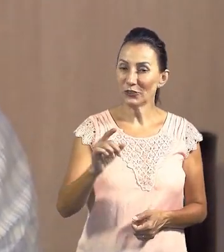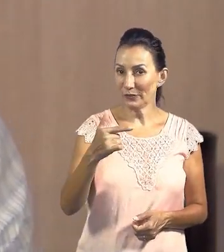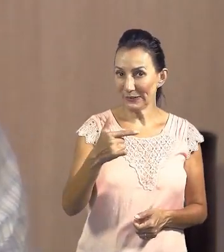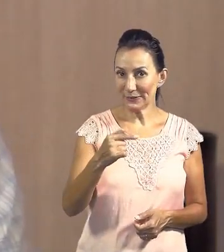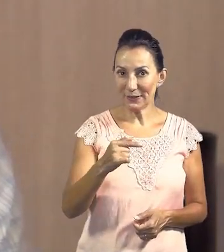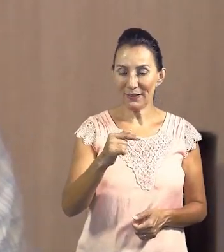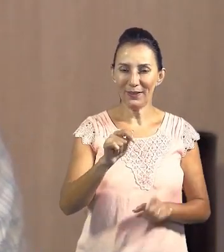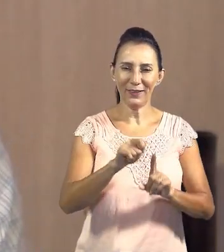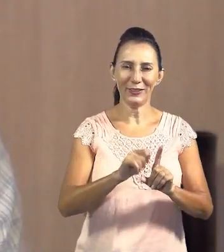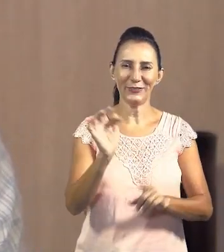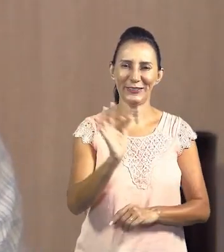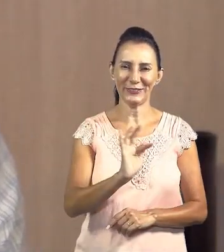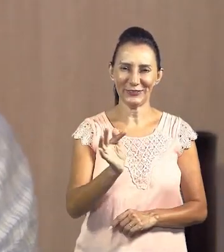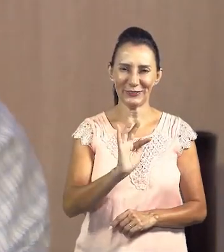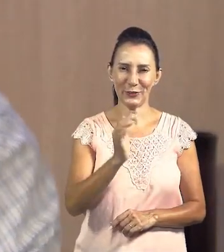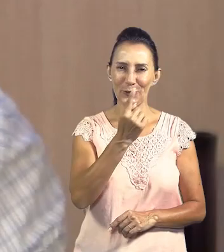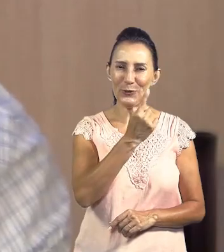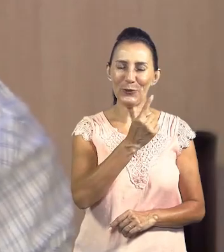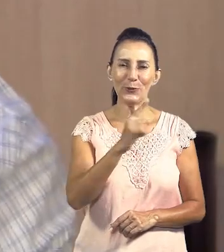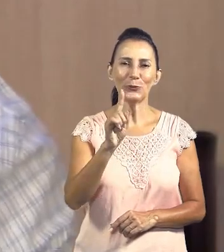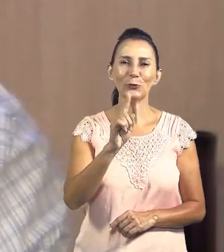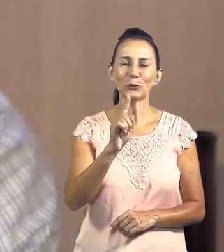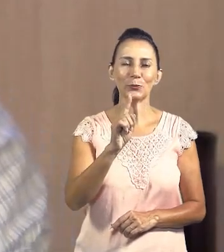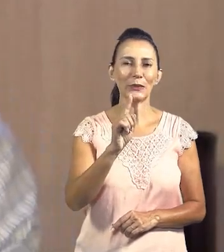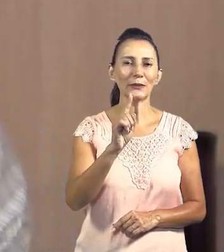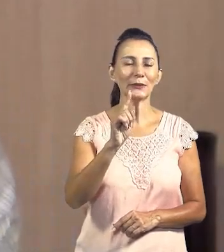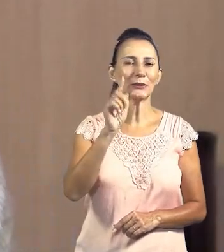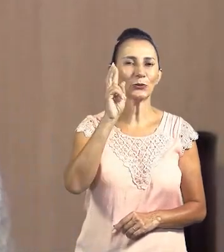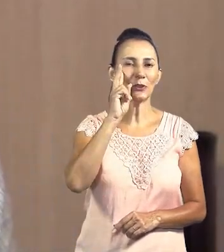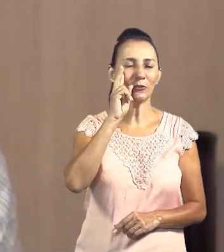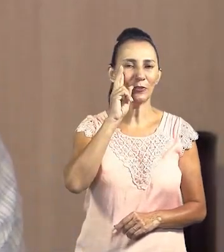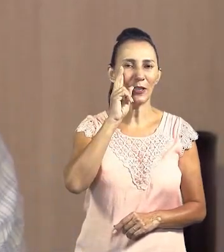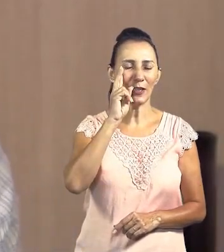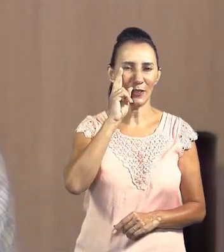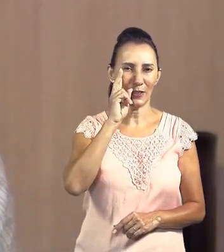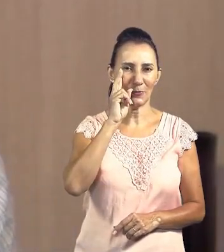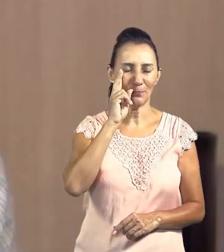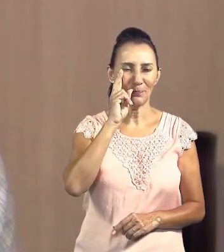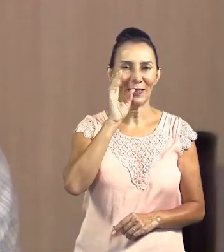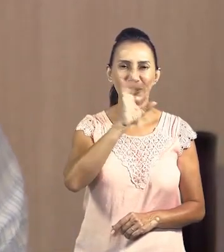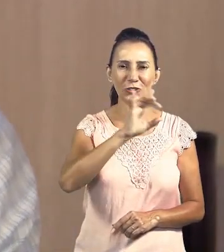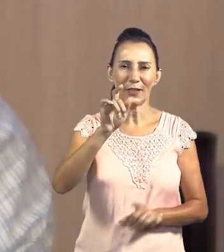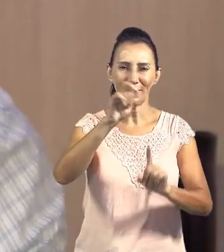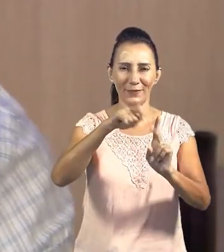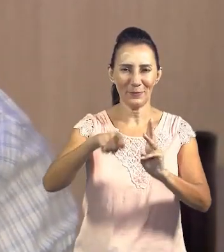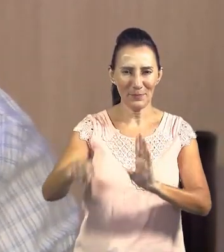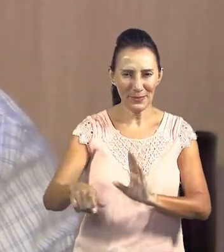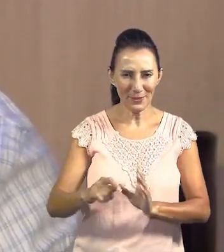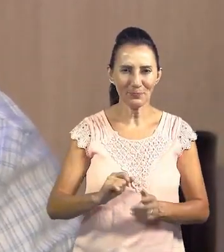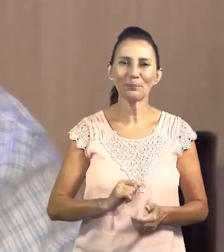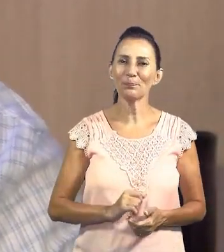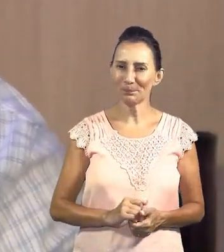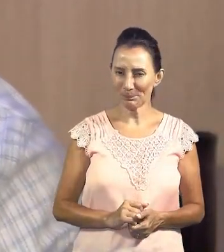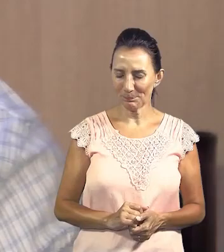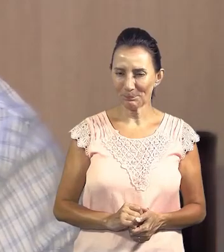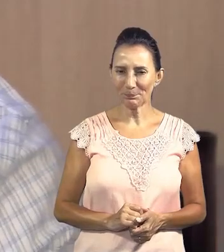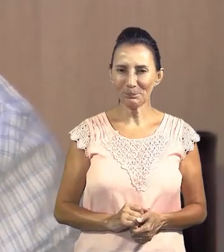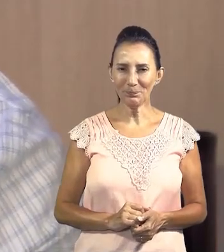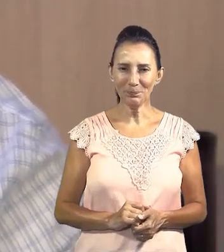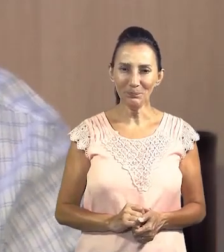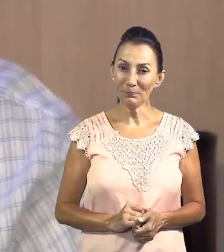de fevereiro, última segunda-feira do mês, acontece todas as últimas segundas-feiras. Assim como temos